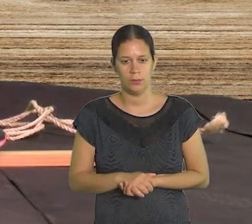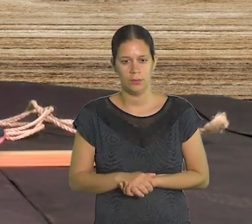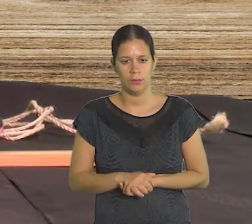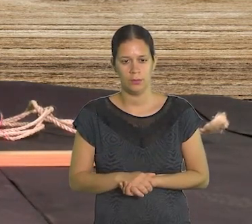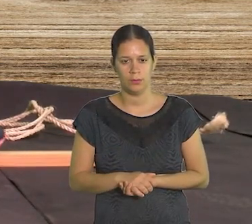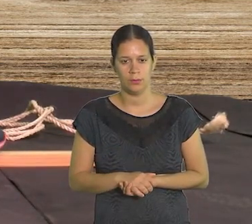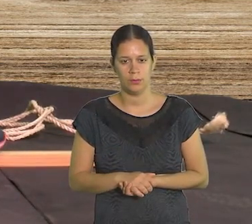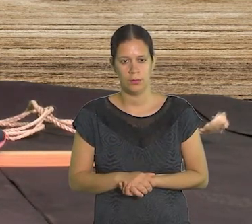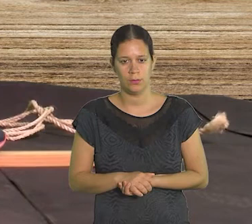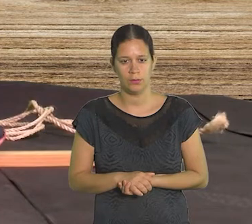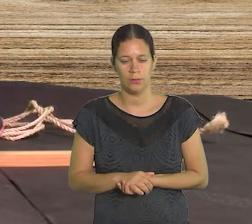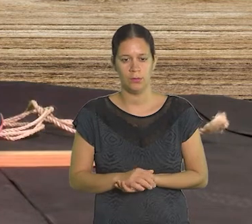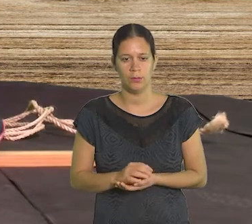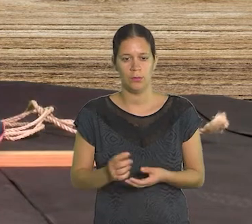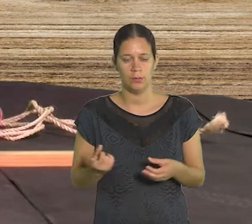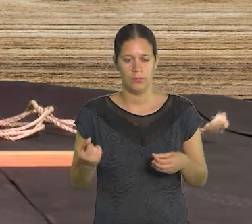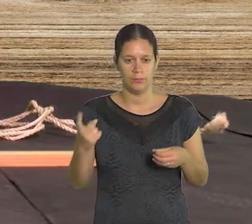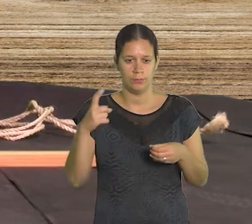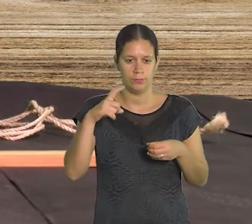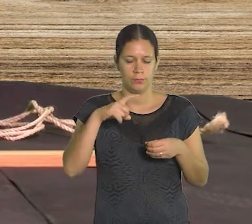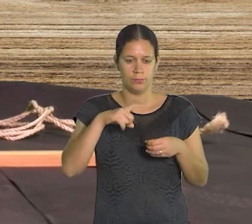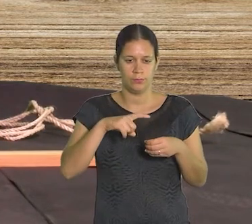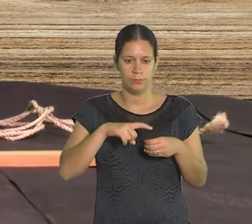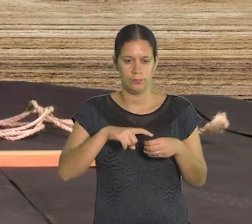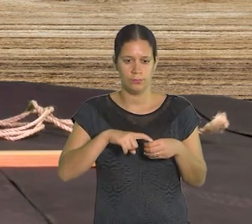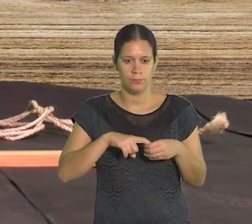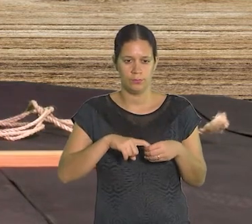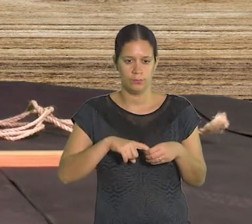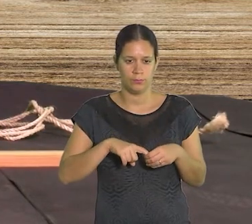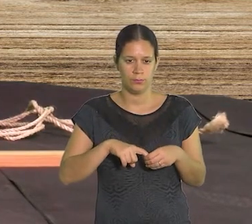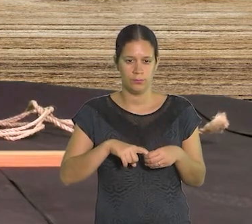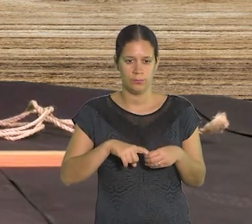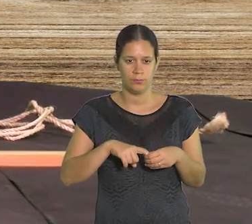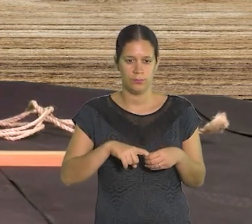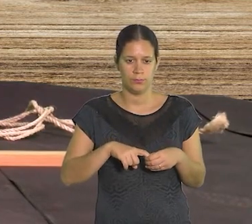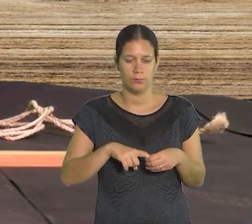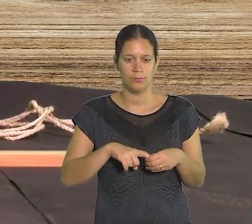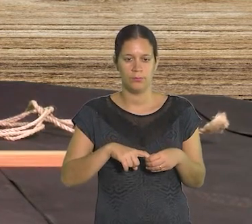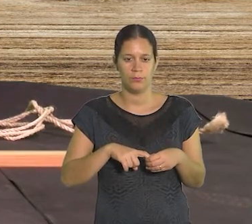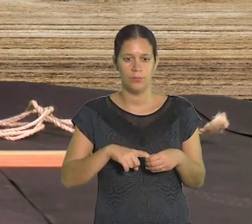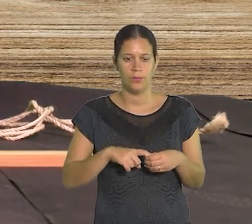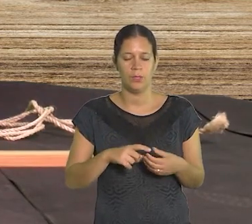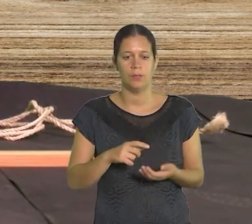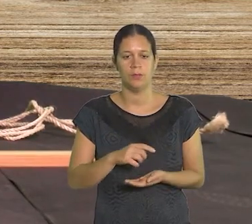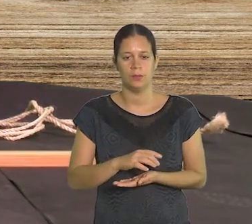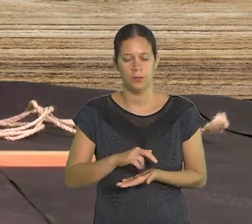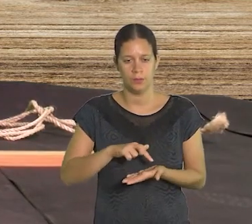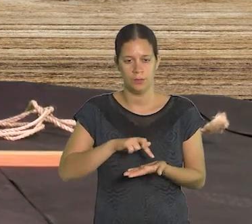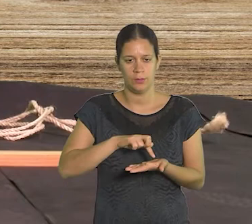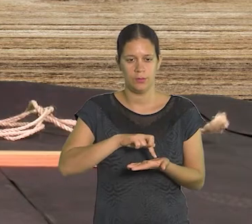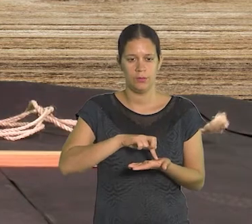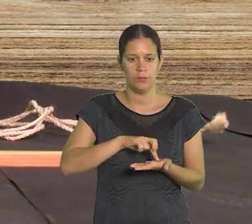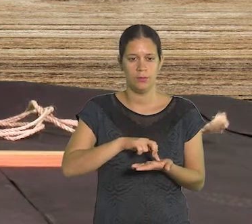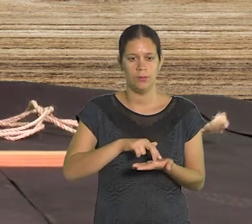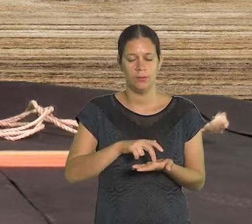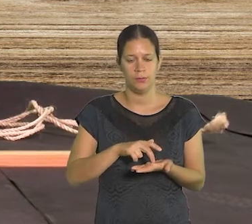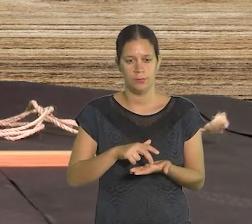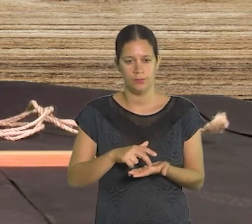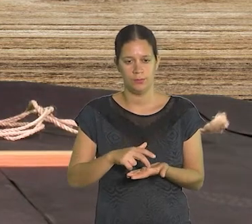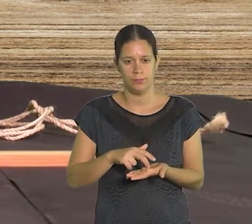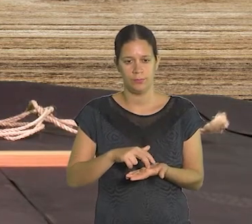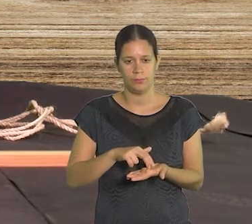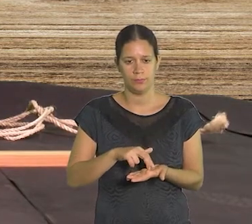como acabou aqui, eu vou tentar voltar um pouco, ó. Estou tentando e aos pouquinhos a gente vai